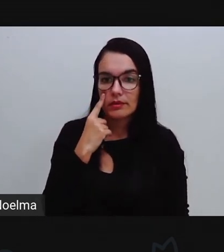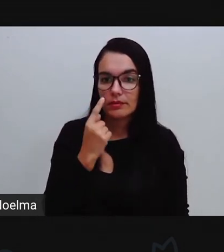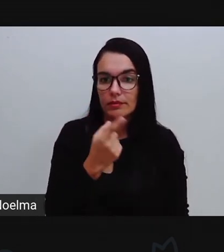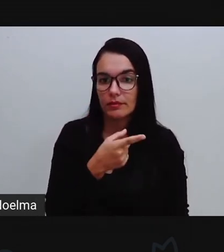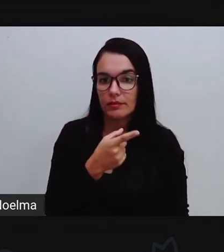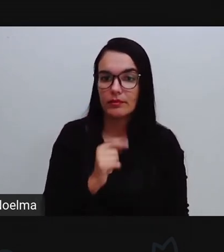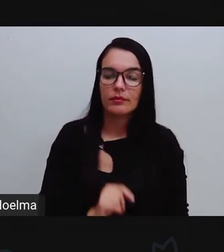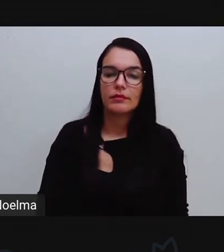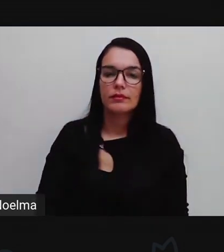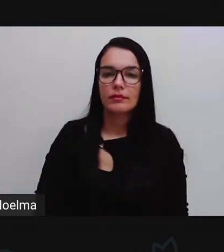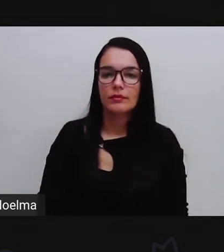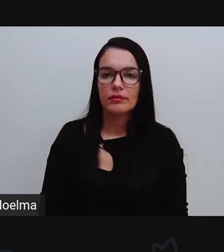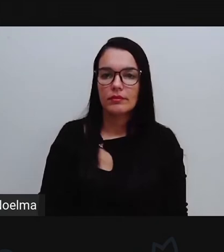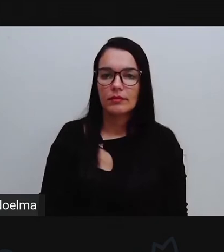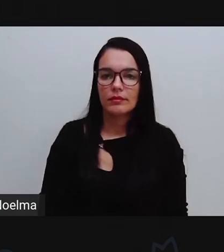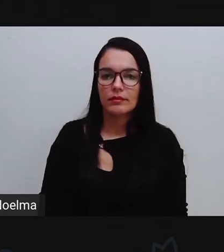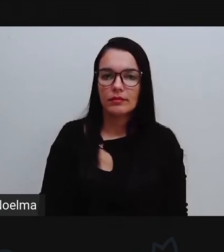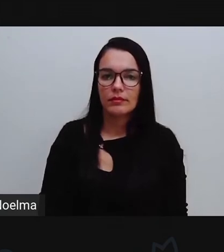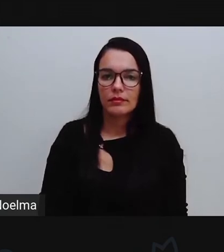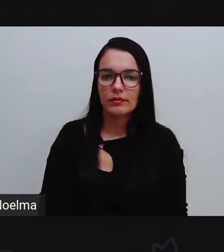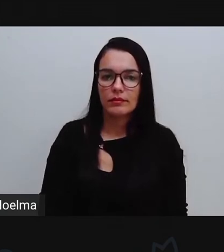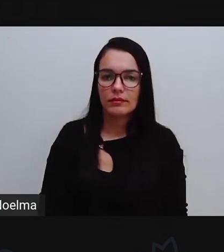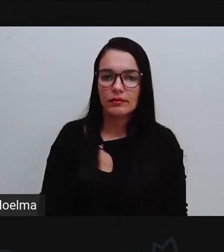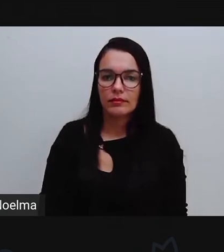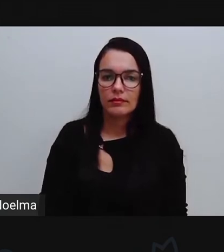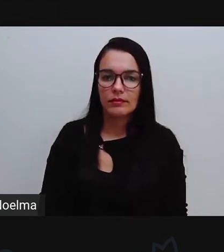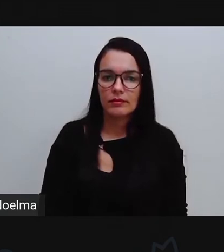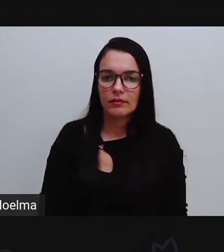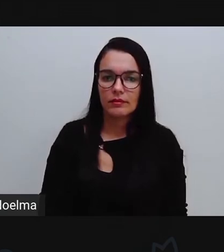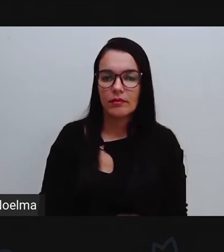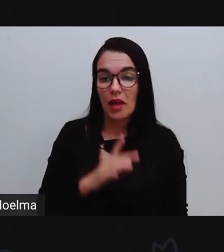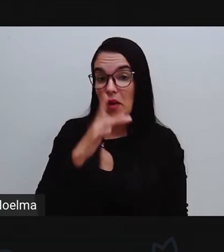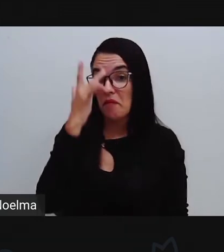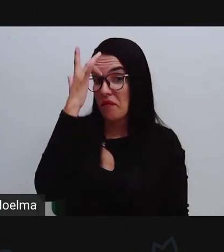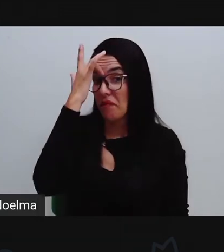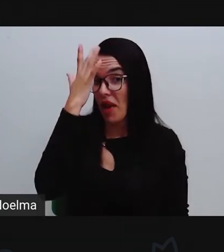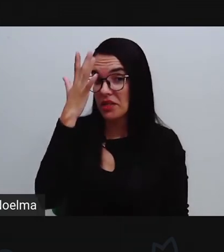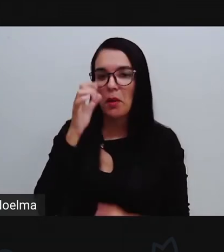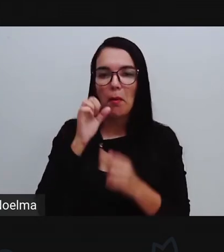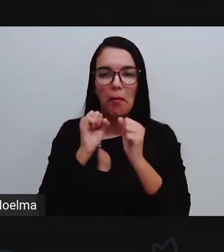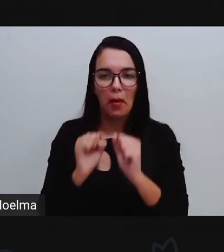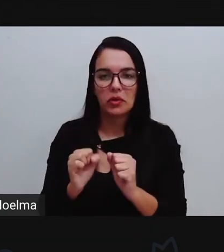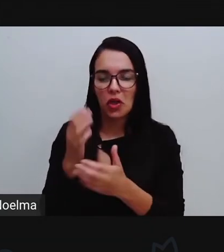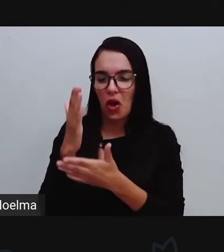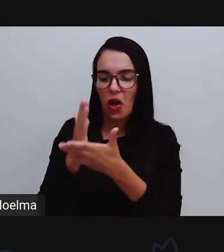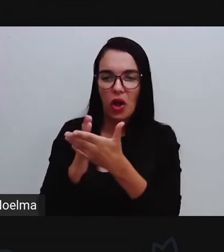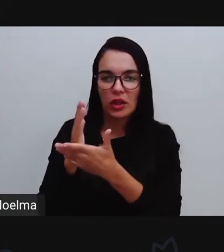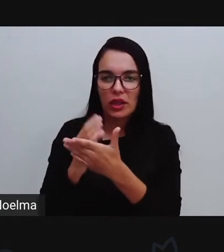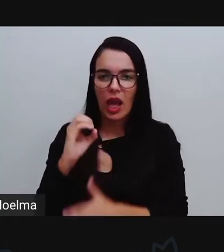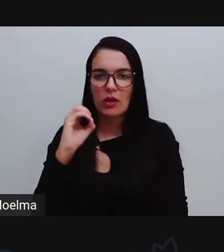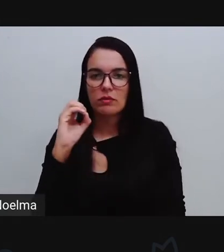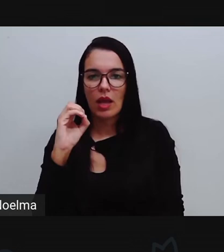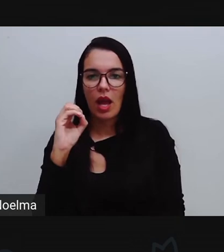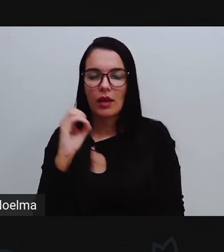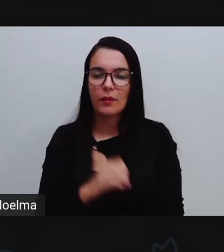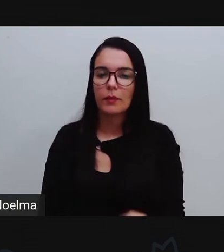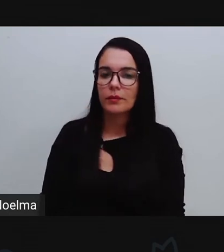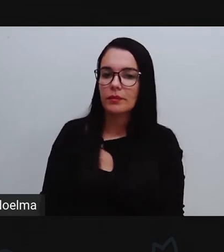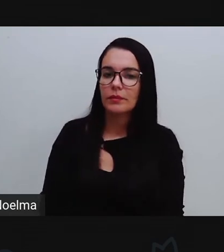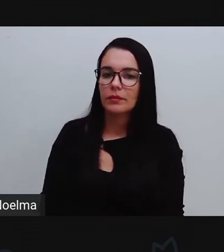Para ficar mais fácil, eu posso cortar um zero aqui e um zero aqui. E aí, eu vou ter 250 dividido por